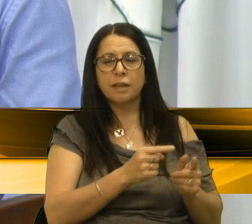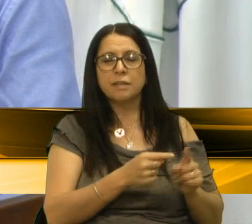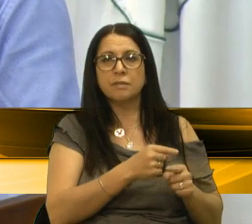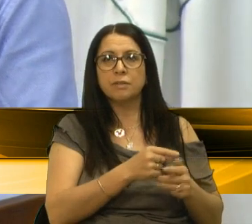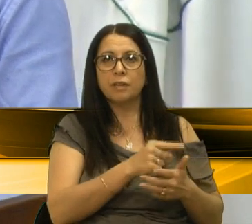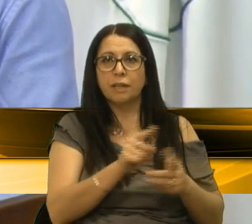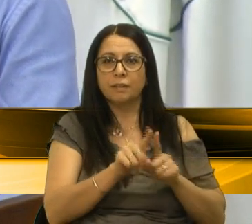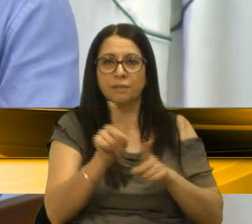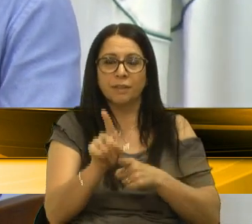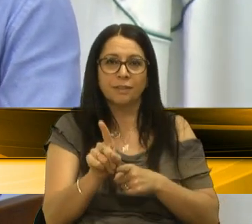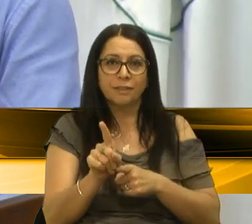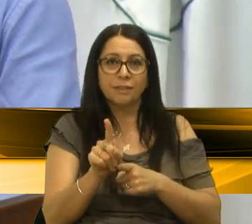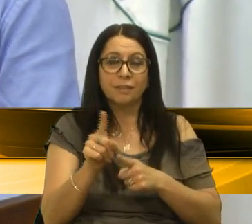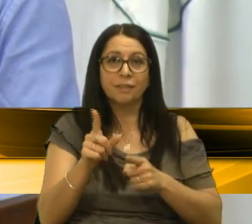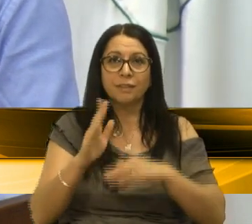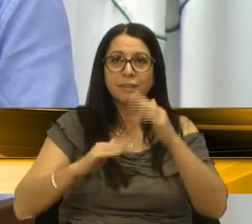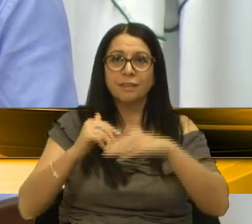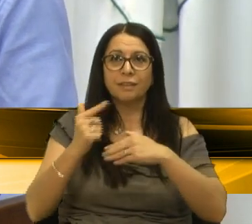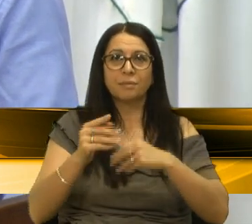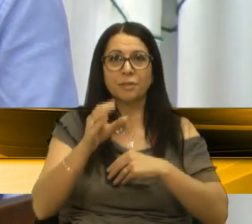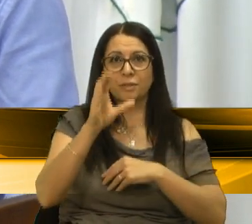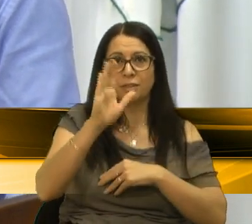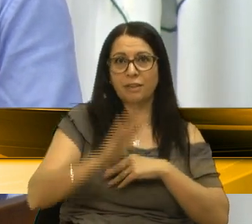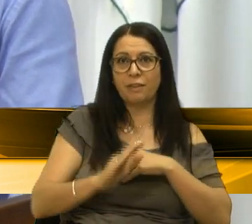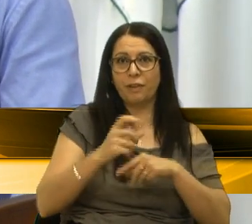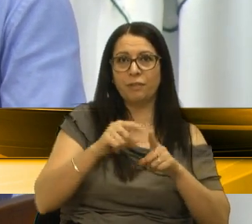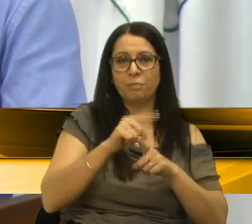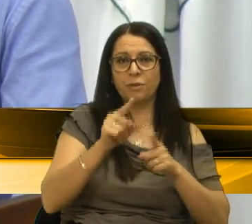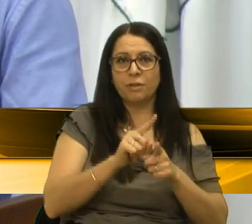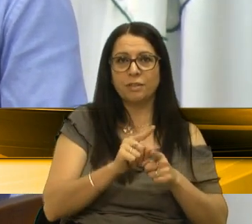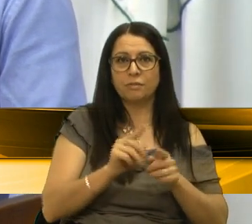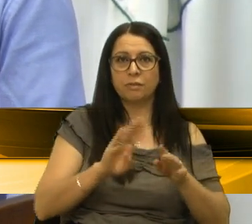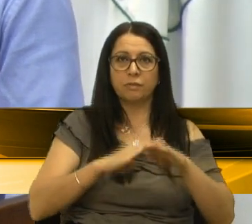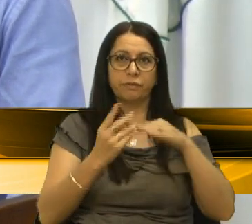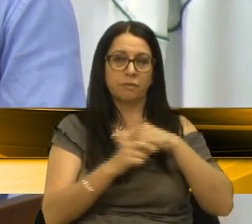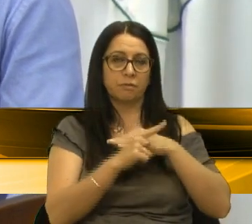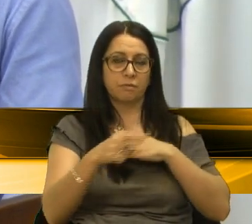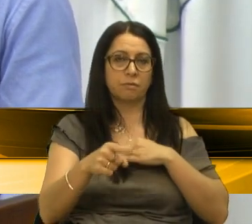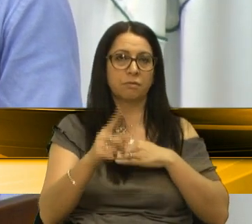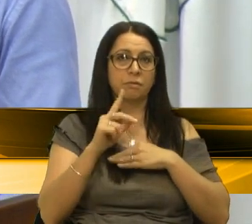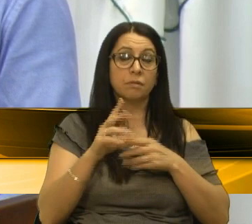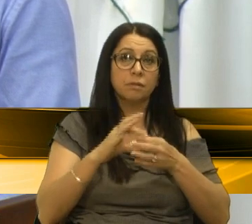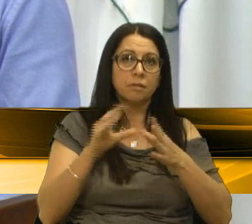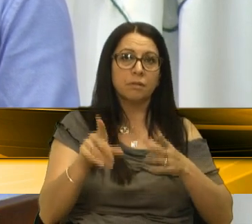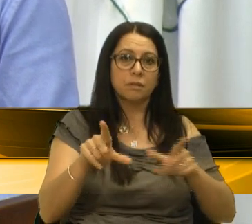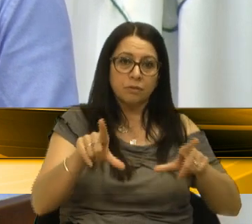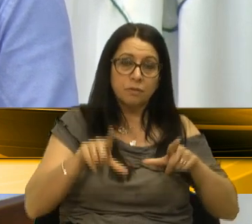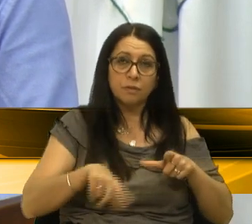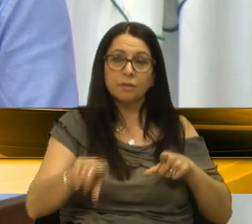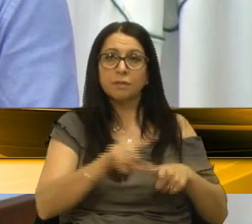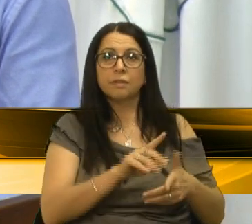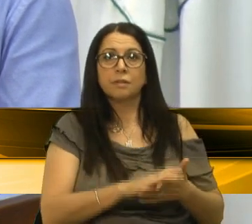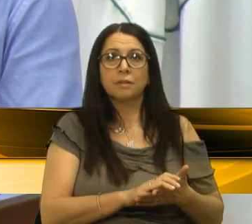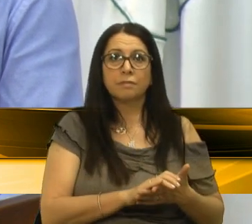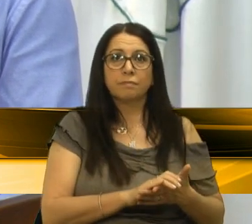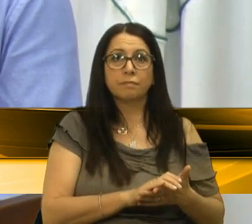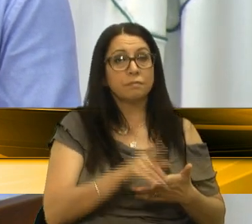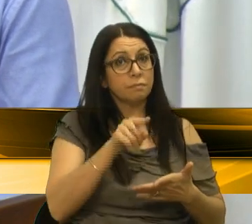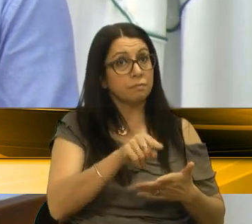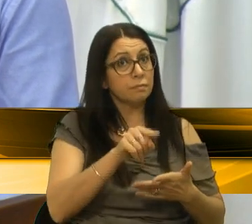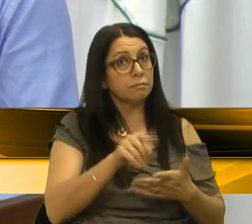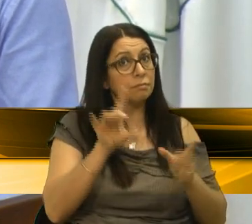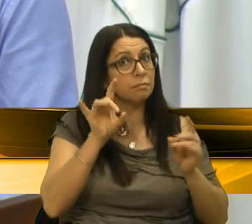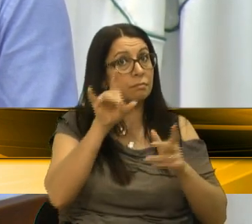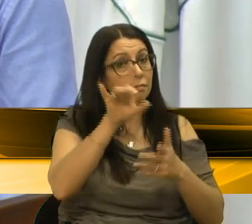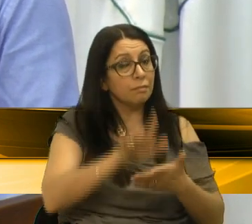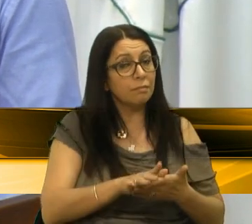outro, seja na construção civil, seja nos loteamentos, na liberação de alvarás, e esses em especial,